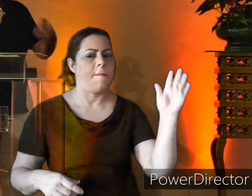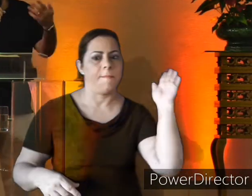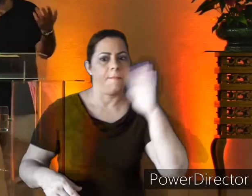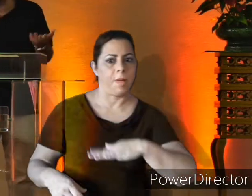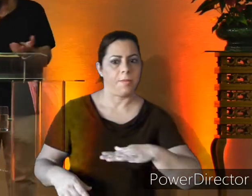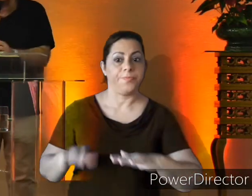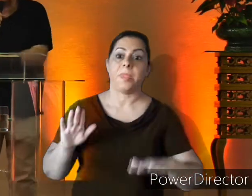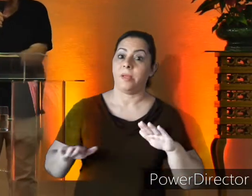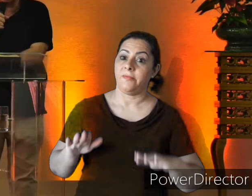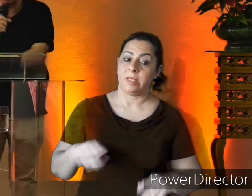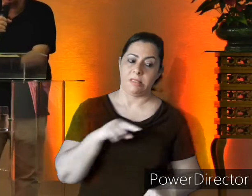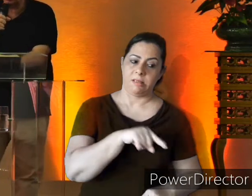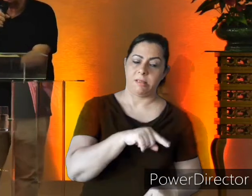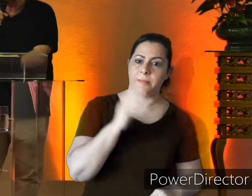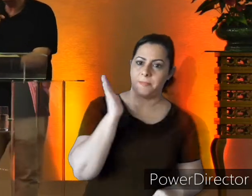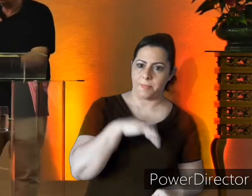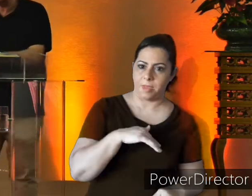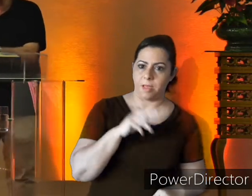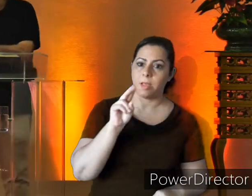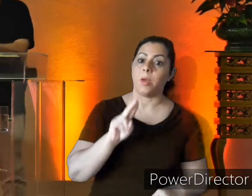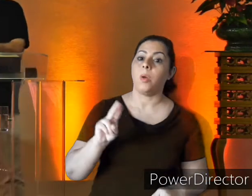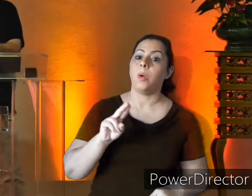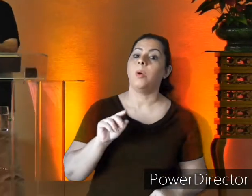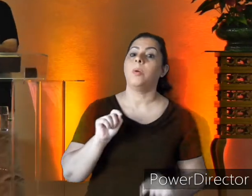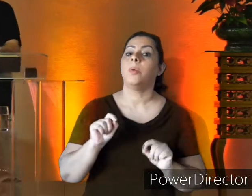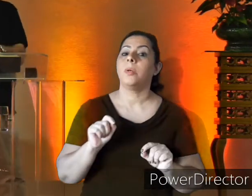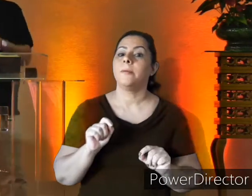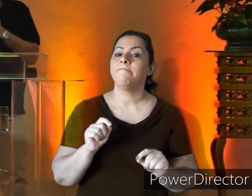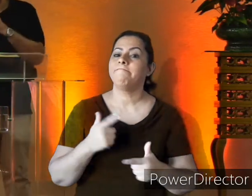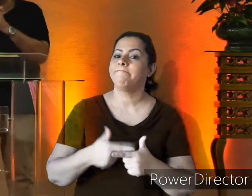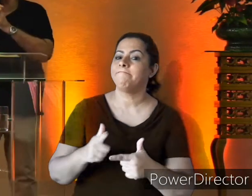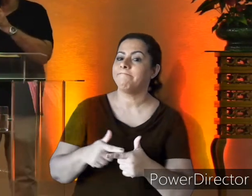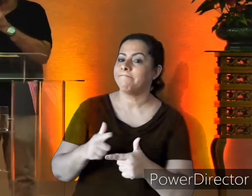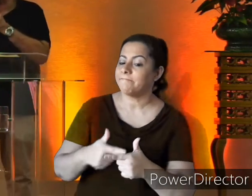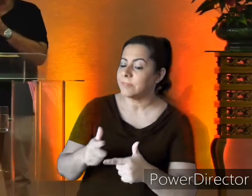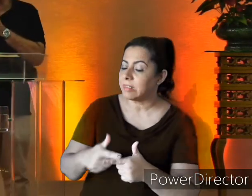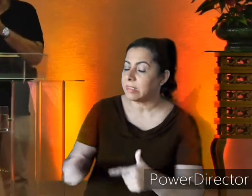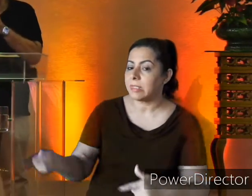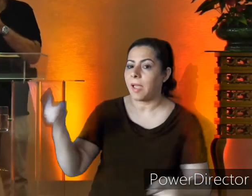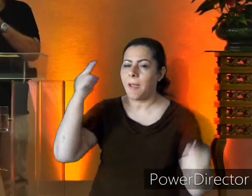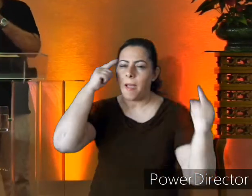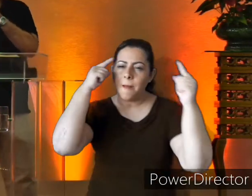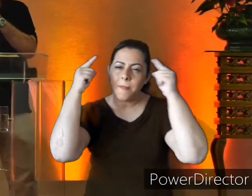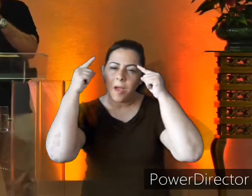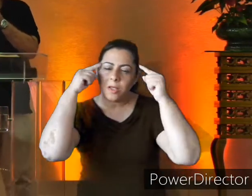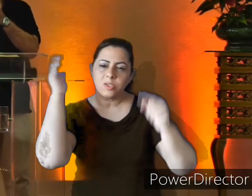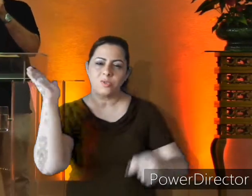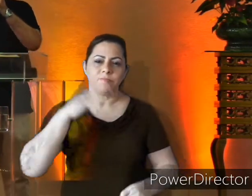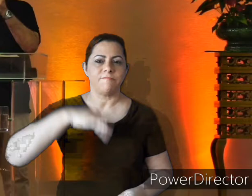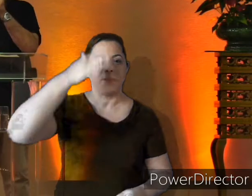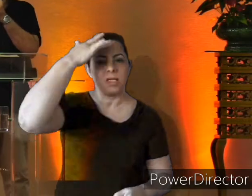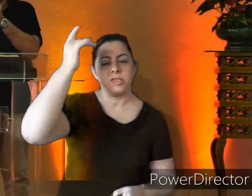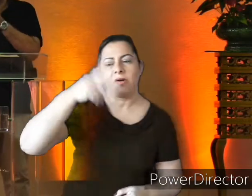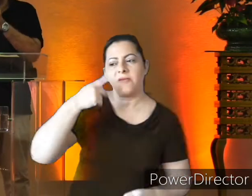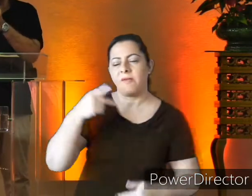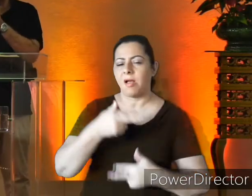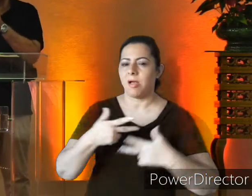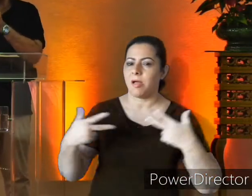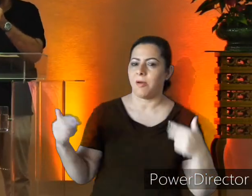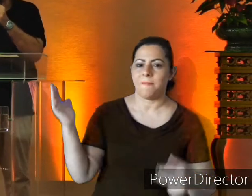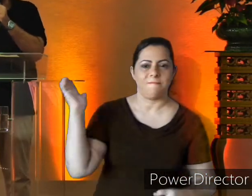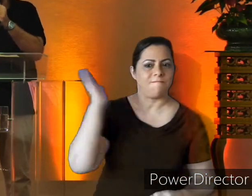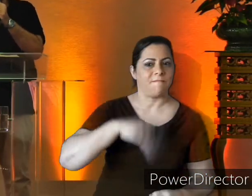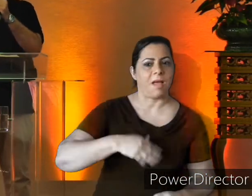usam palavras de outras pessoas, usam homens e mulheres para se levantarem contra as nossas vidas, para que não